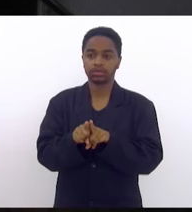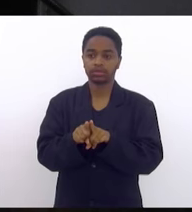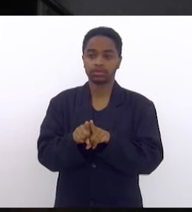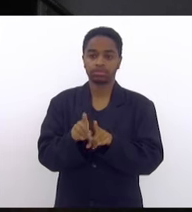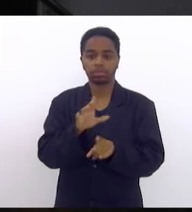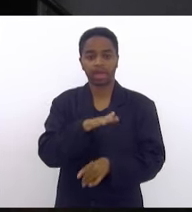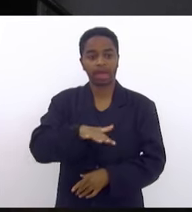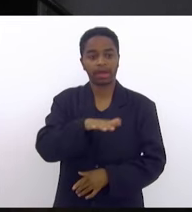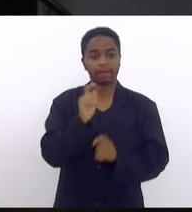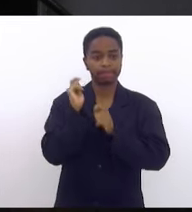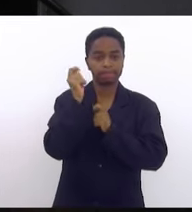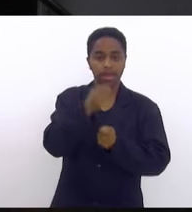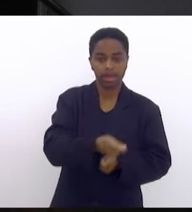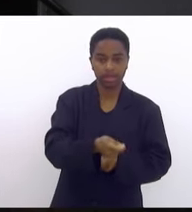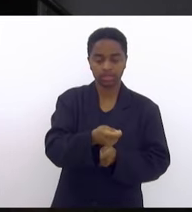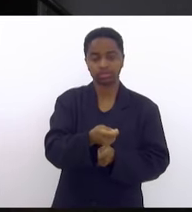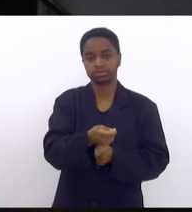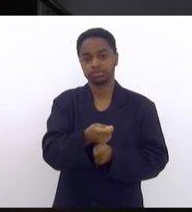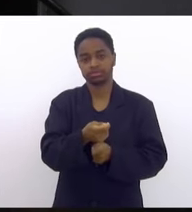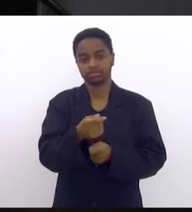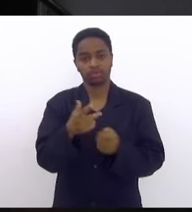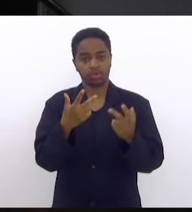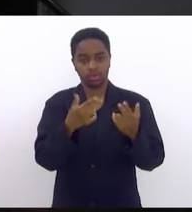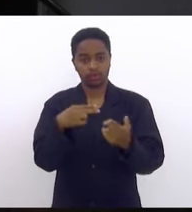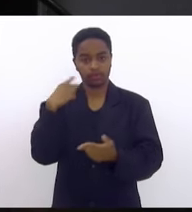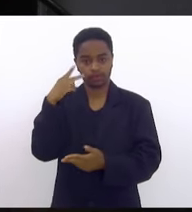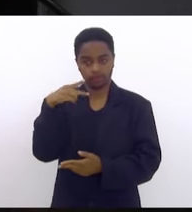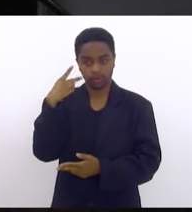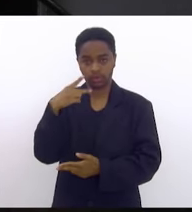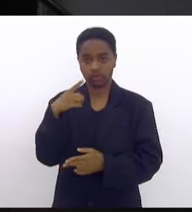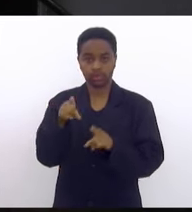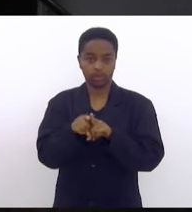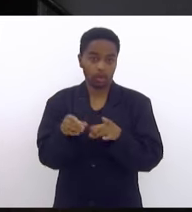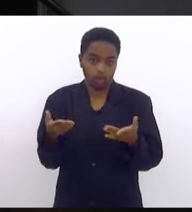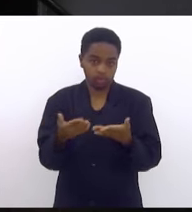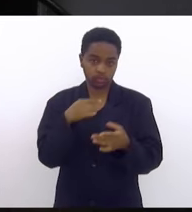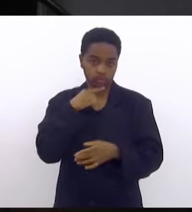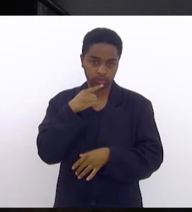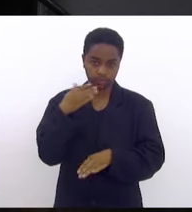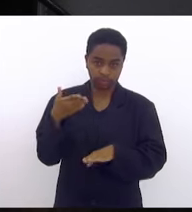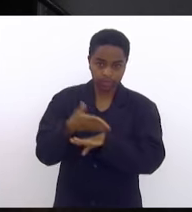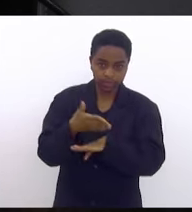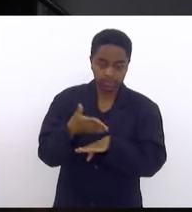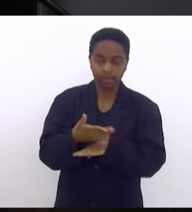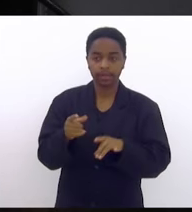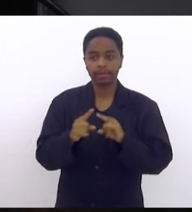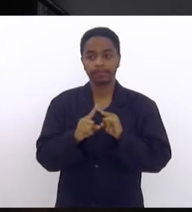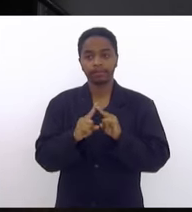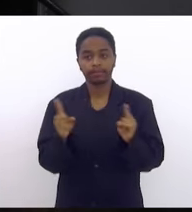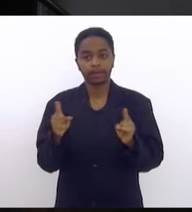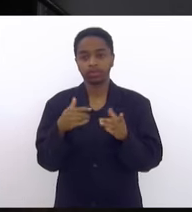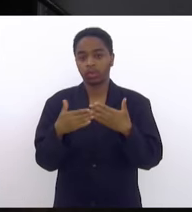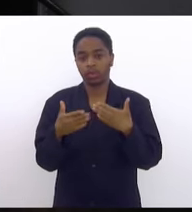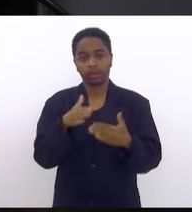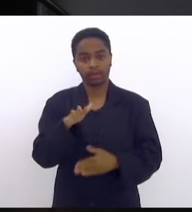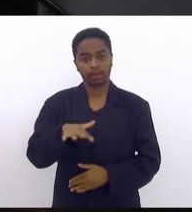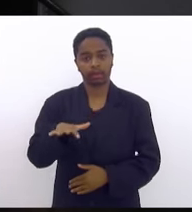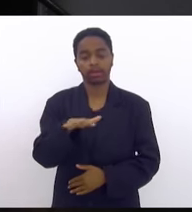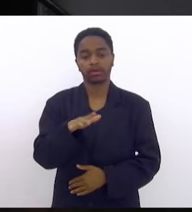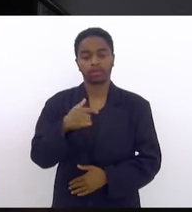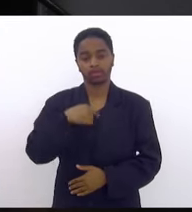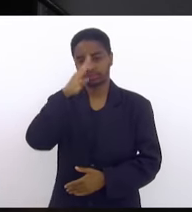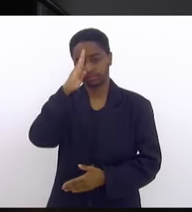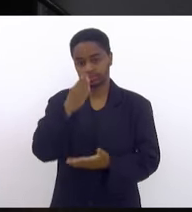da pesca, o vereador Vlad da Pesca não pôde estar presente, mas independente da área, eu acho